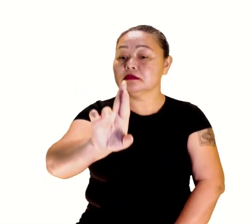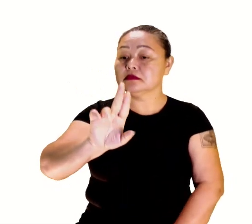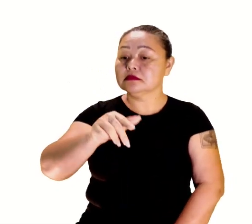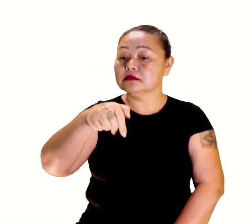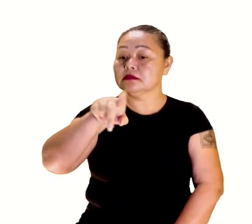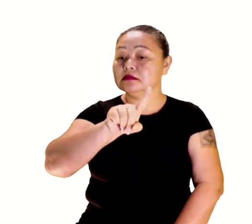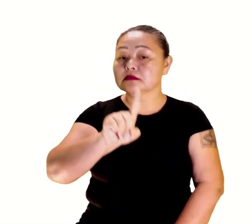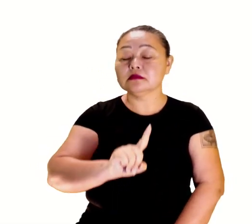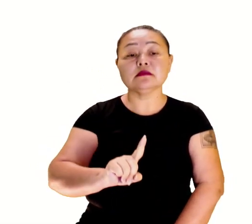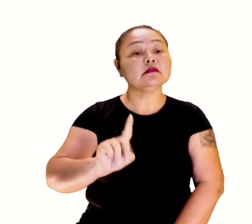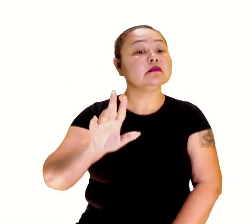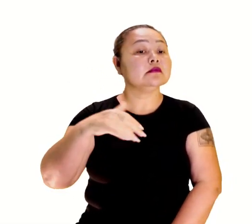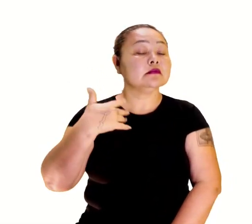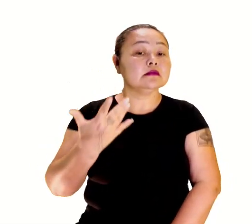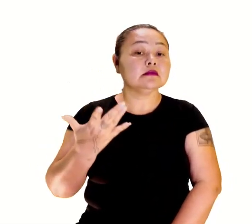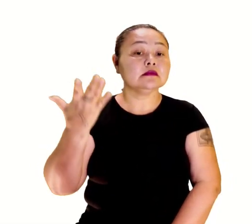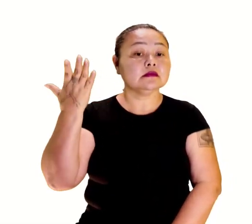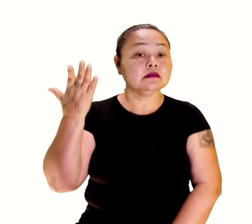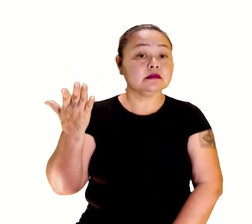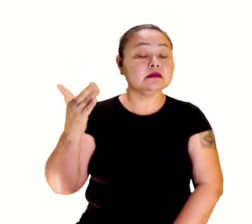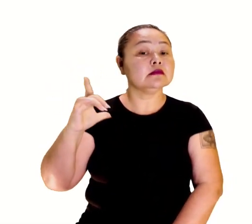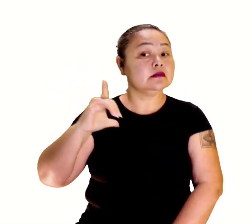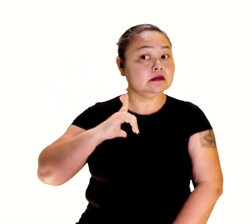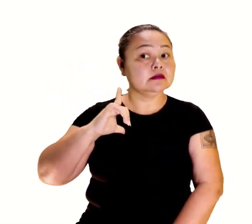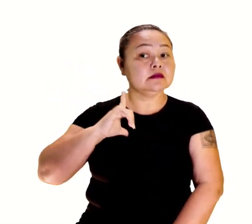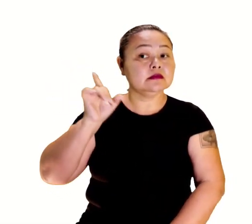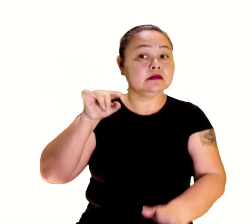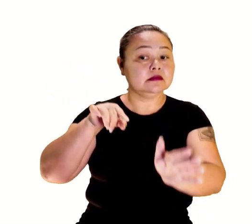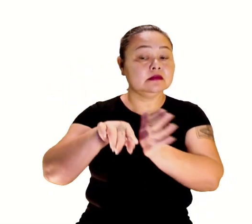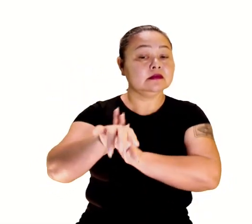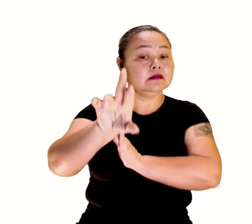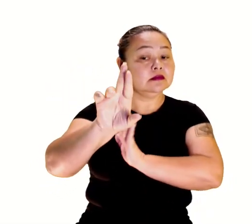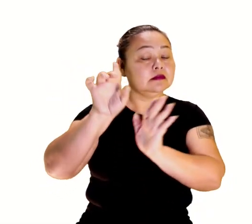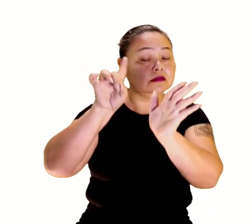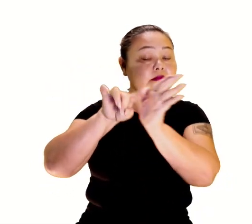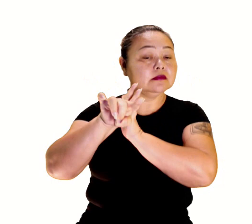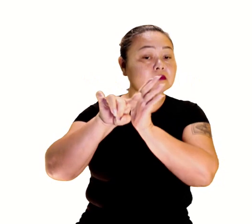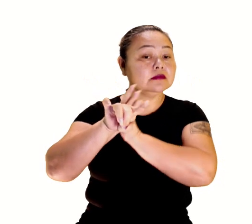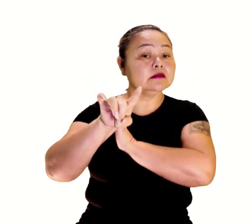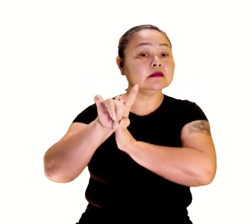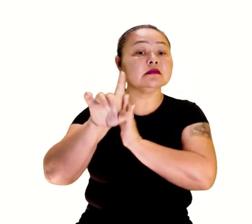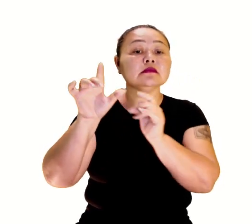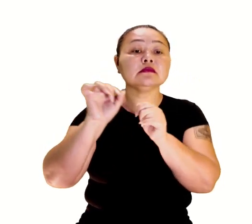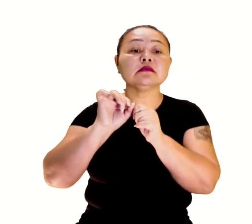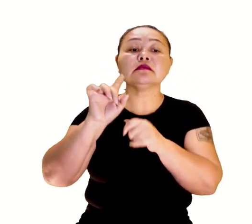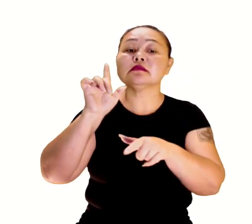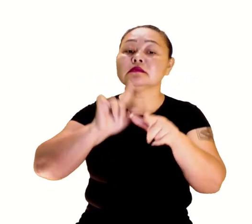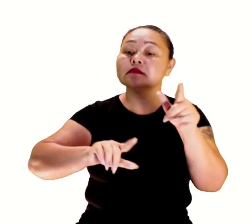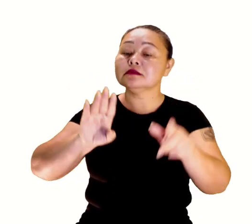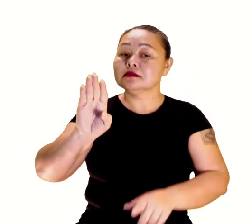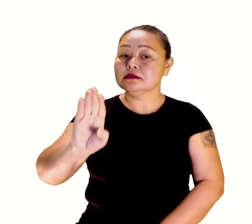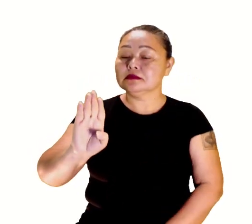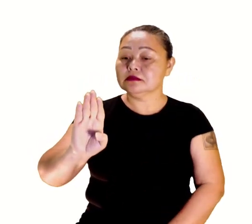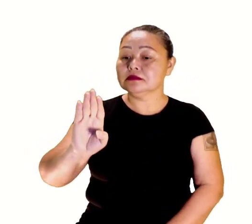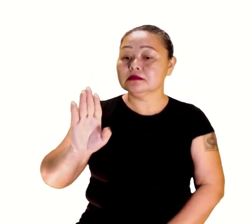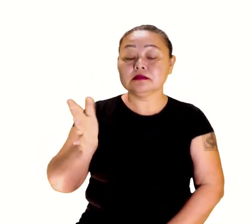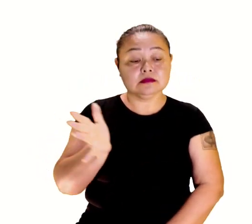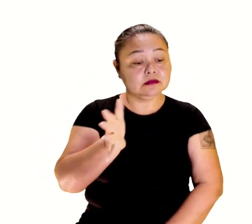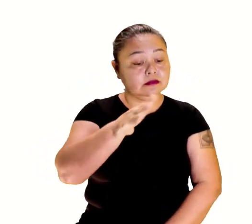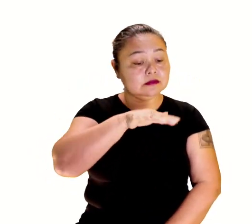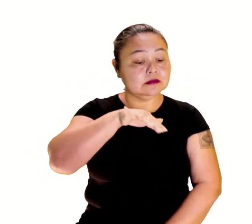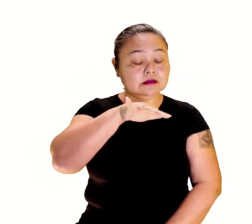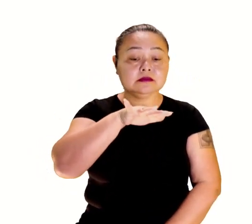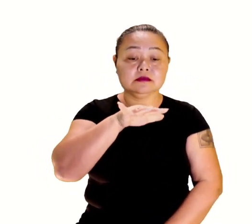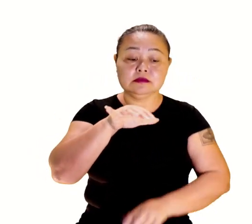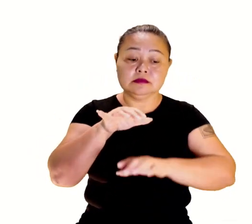eles. Olha lá, temos um quiz aí então com algumas perguntinhas. Aqui, né? Vamos lá. Na letra B, então, vamos fazer o processo dos membros? Olha